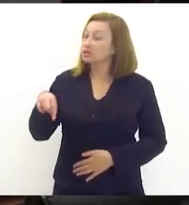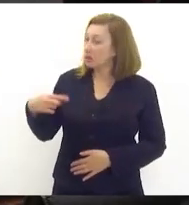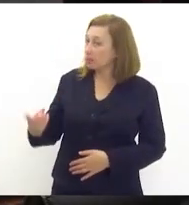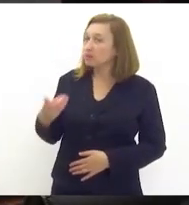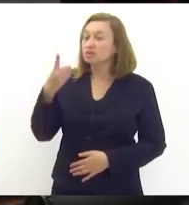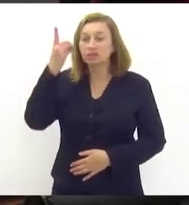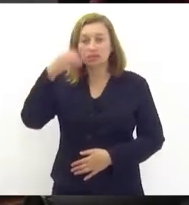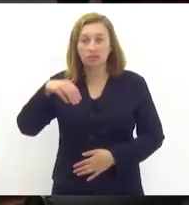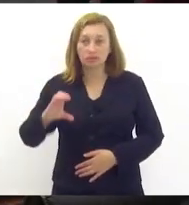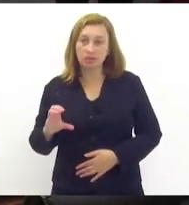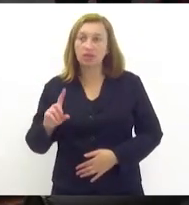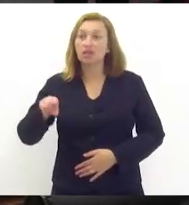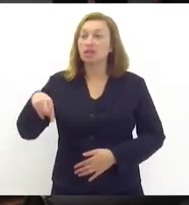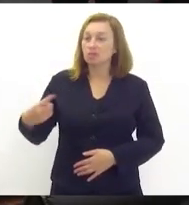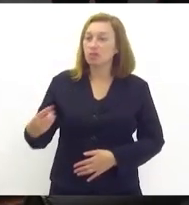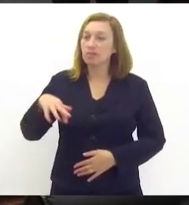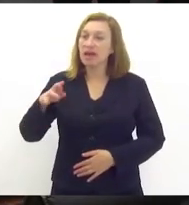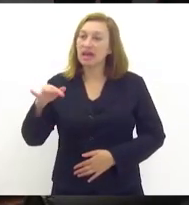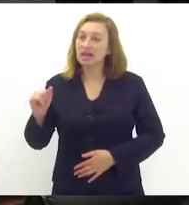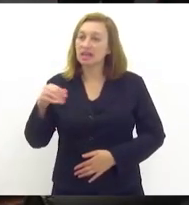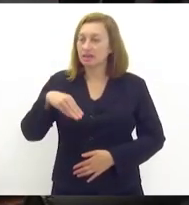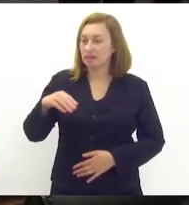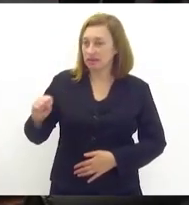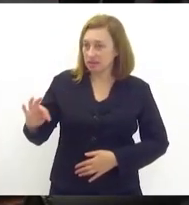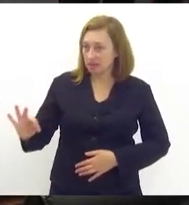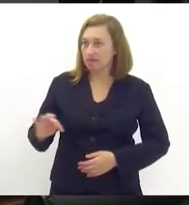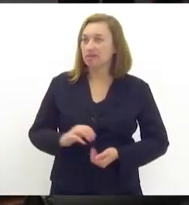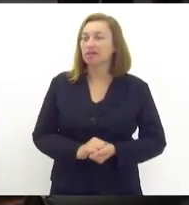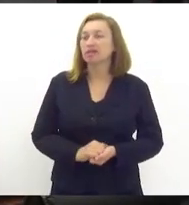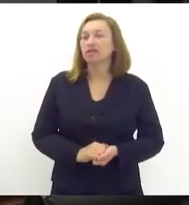a nossa Marina doença